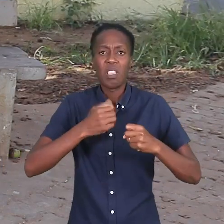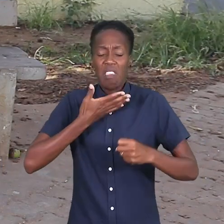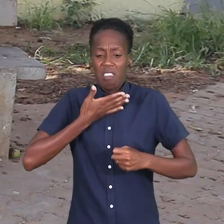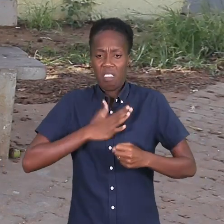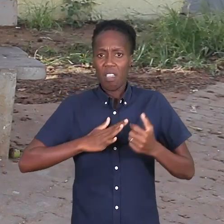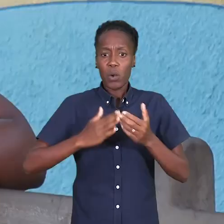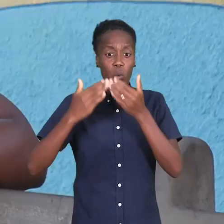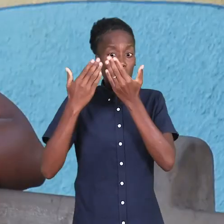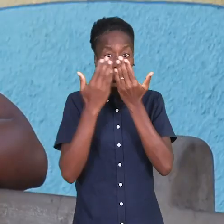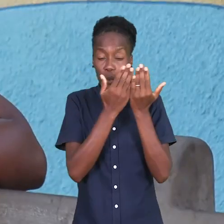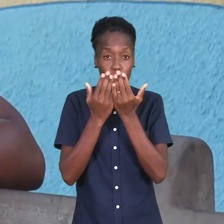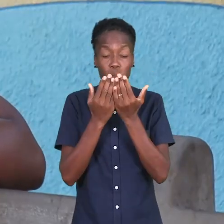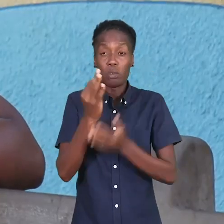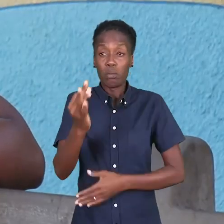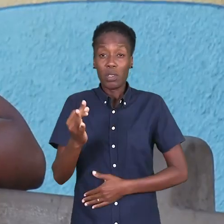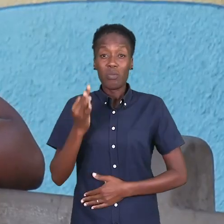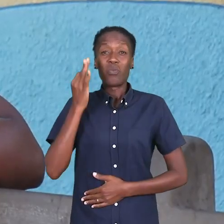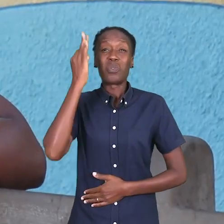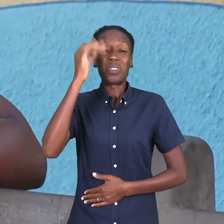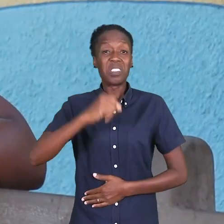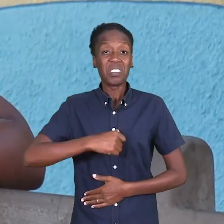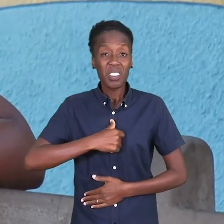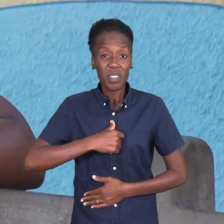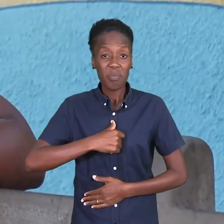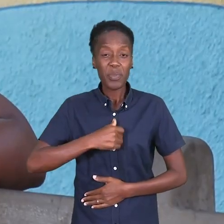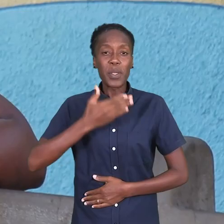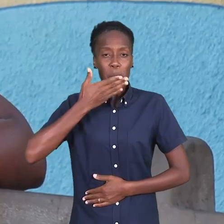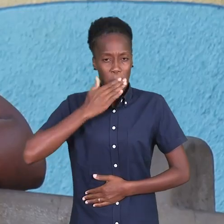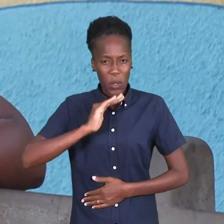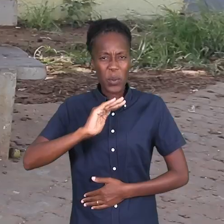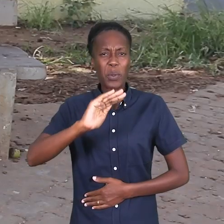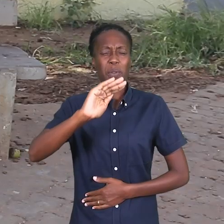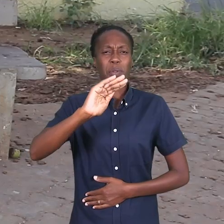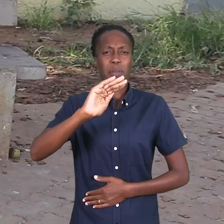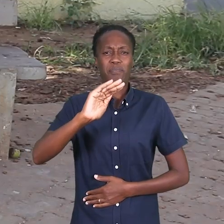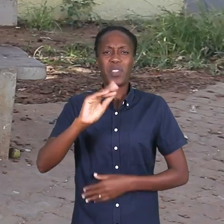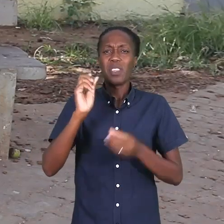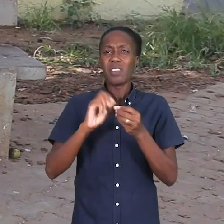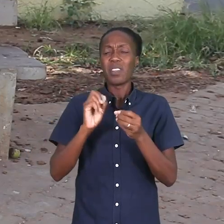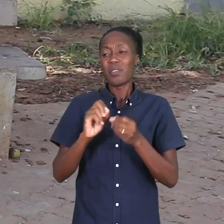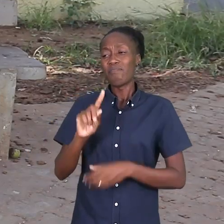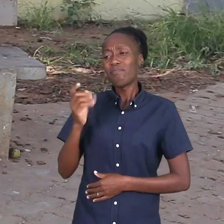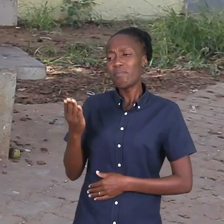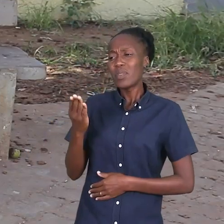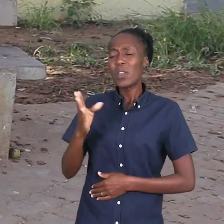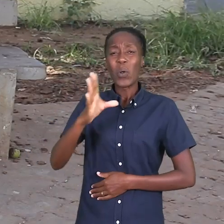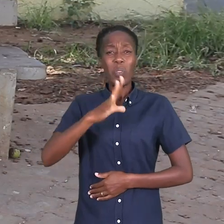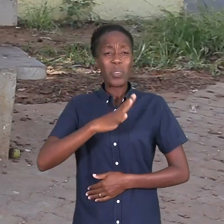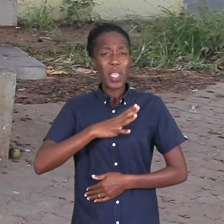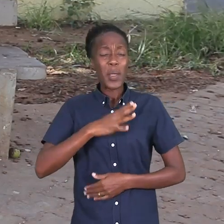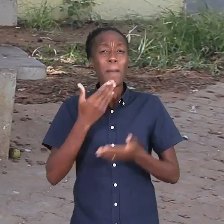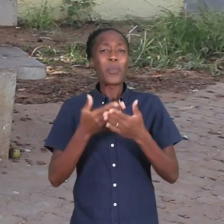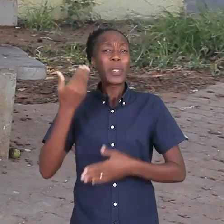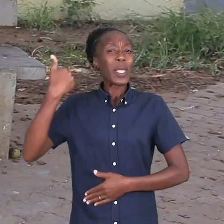empoderada que se preocupa em estudar para poder ver o seu futuro melhor. Então, isto é, de